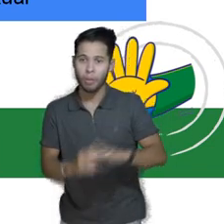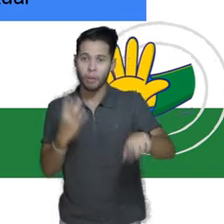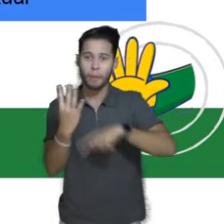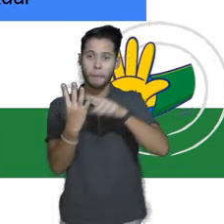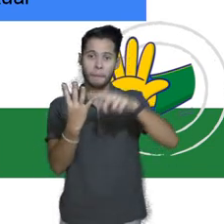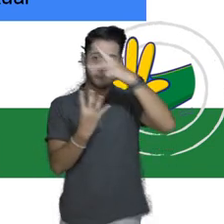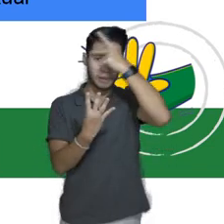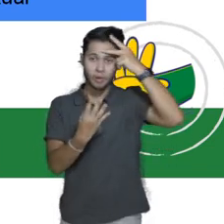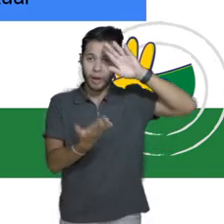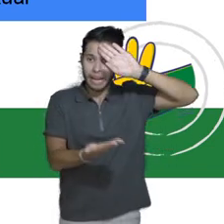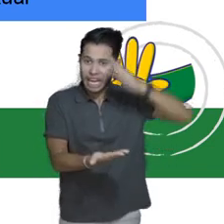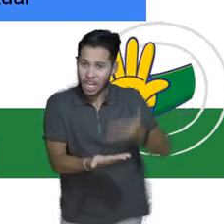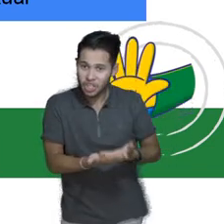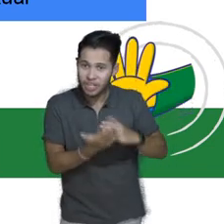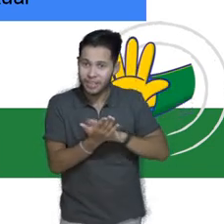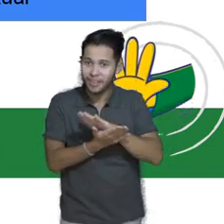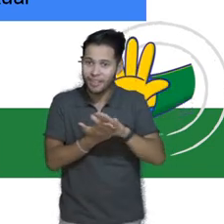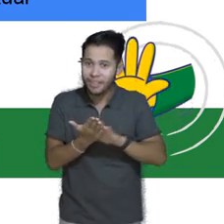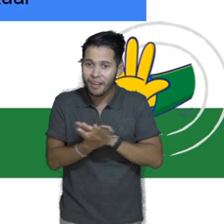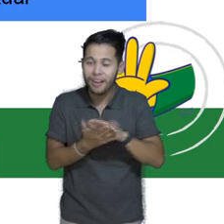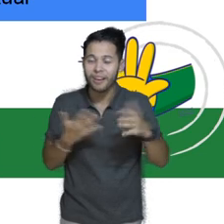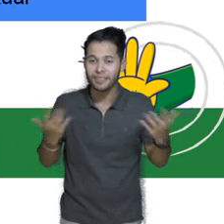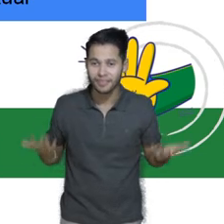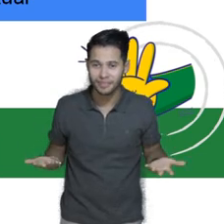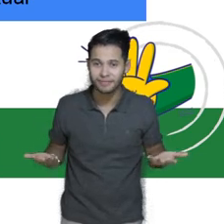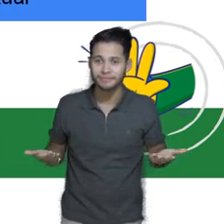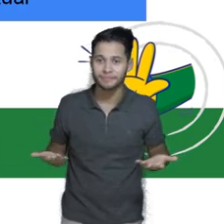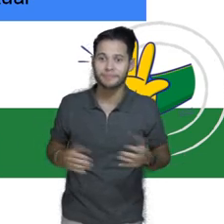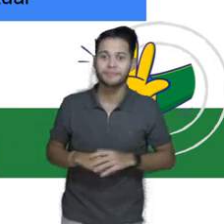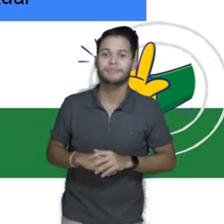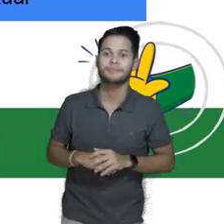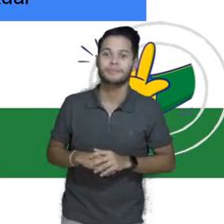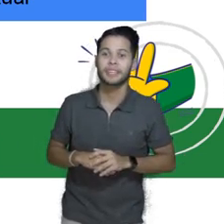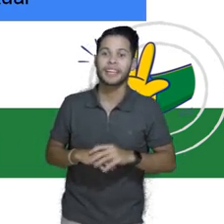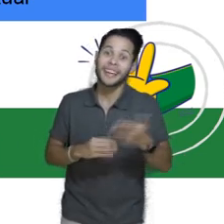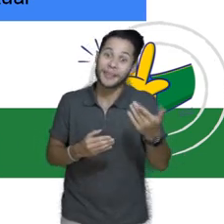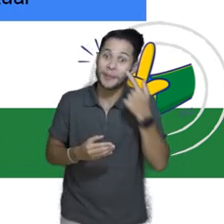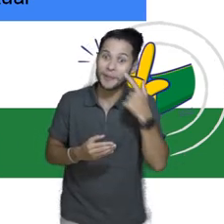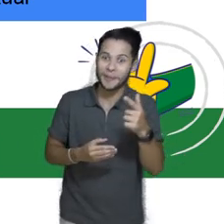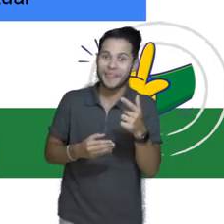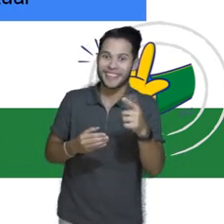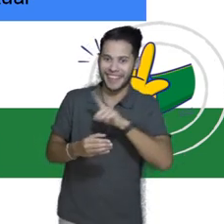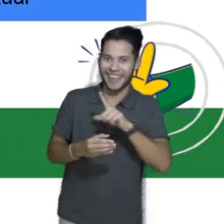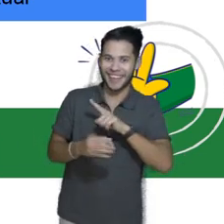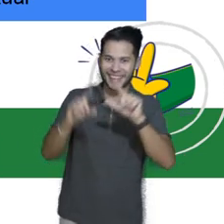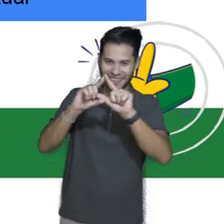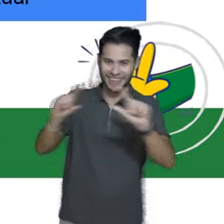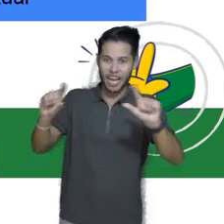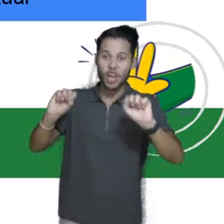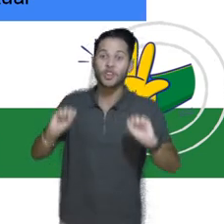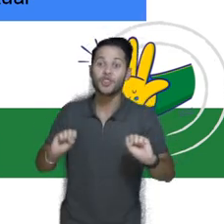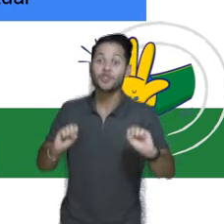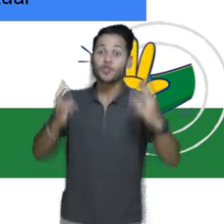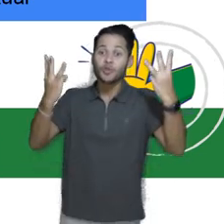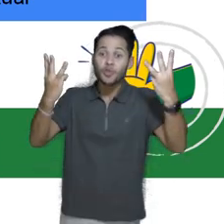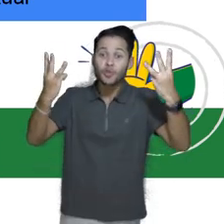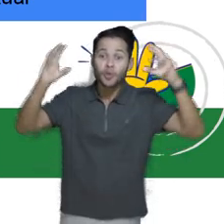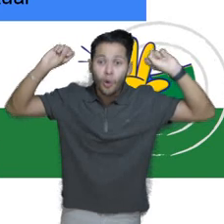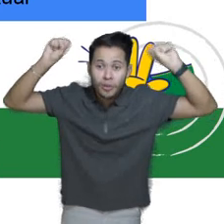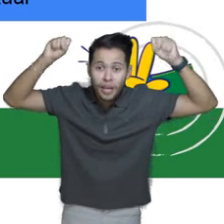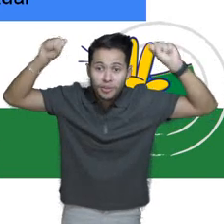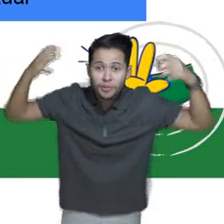nada que judiciário é esse ou como que show da xucha é esse né diz a menina lá né então que que show da xucha é